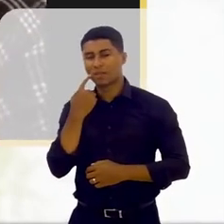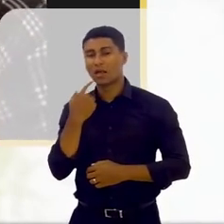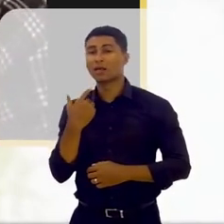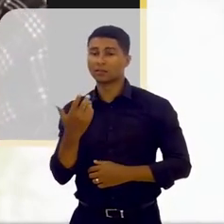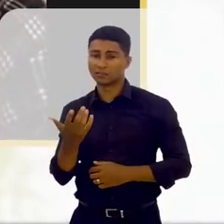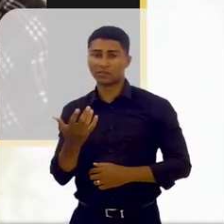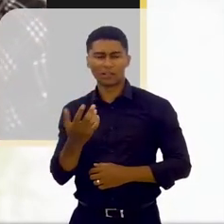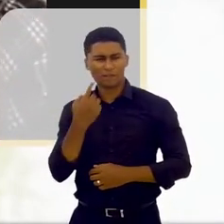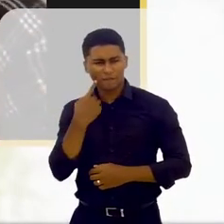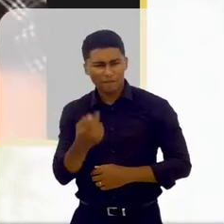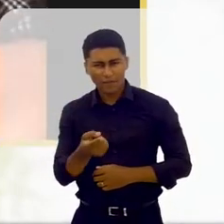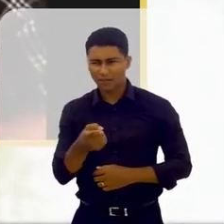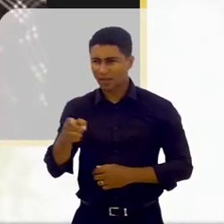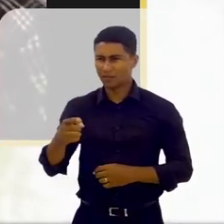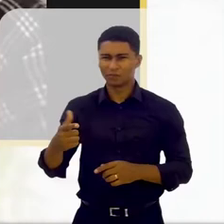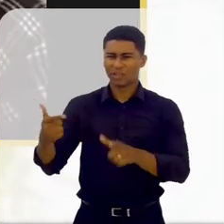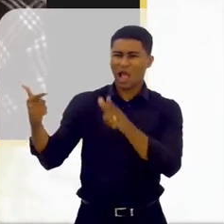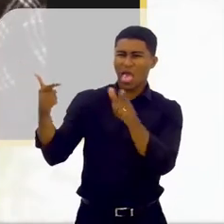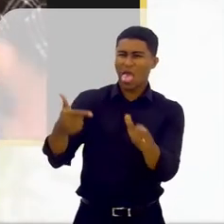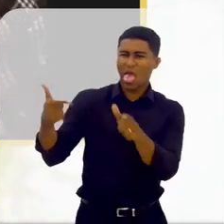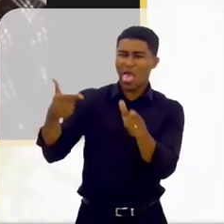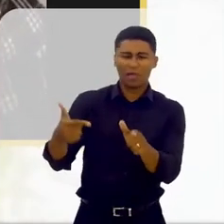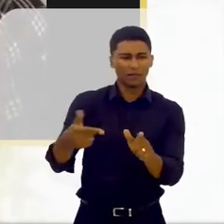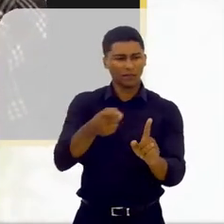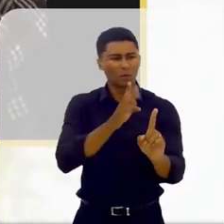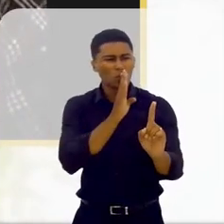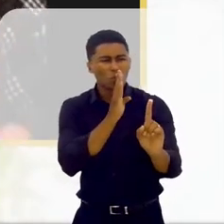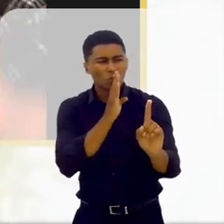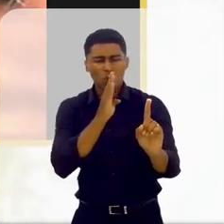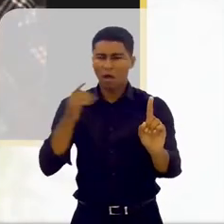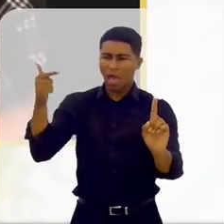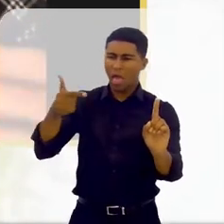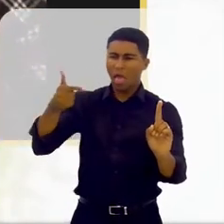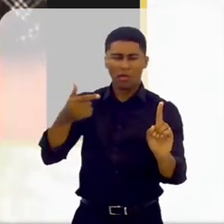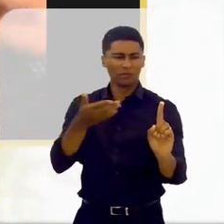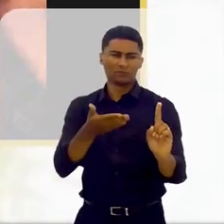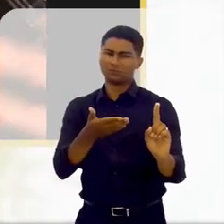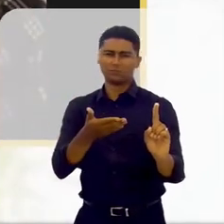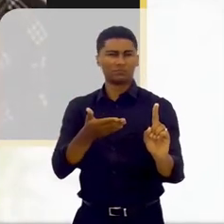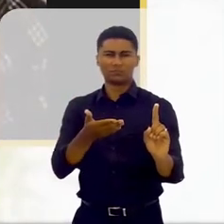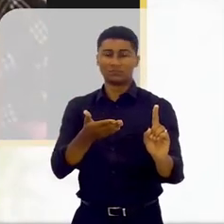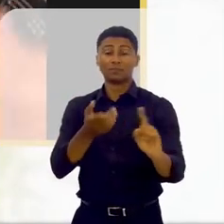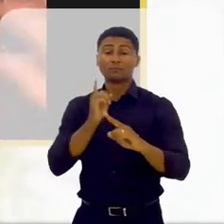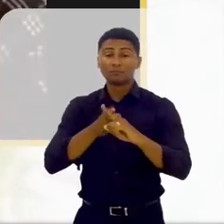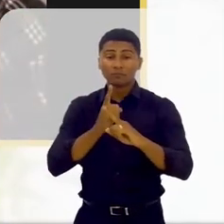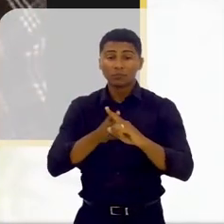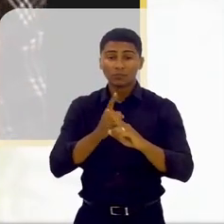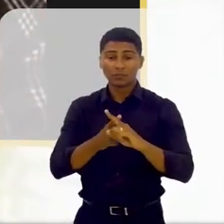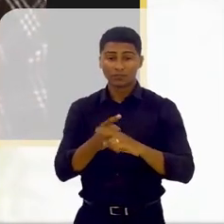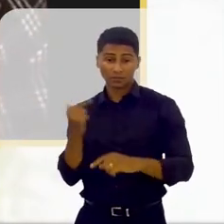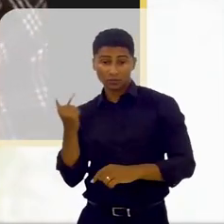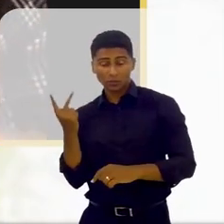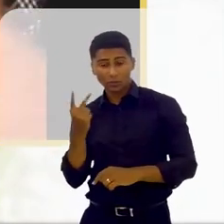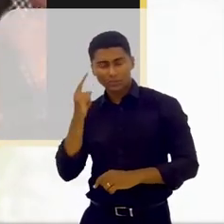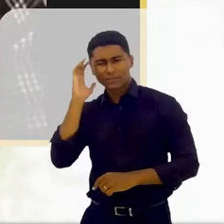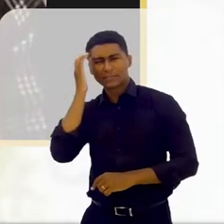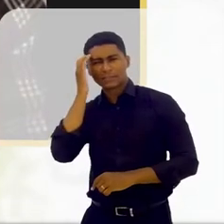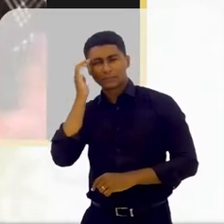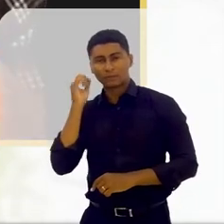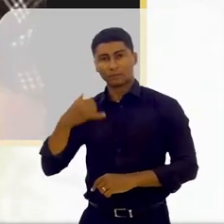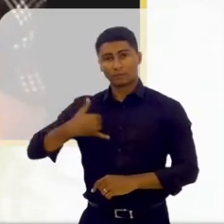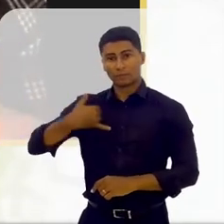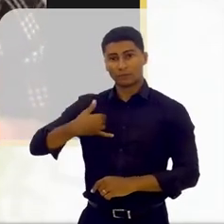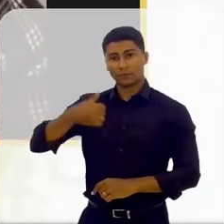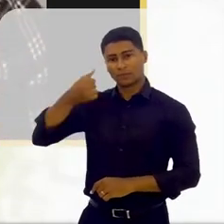isso. A gente não gostava de ver ninguém zoando o outro porque o outro era quietinho. Porque a gente também entendia já pelo fato da criação, a gente